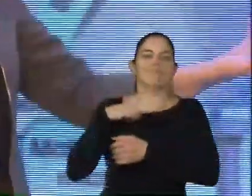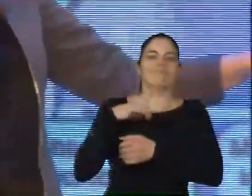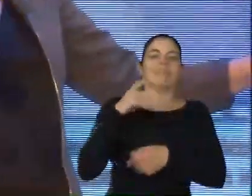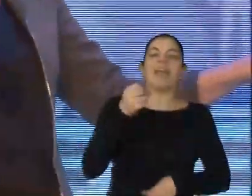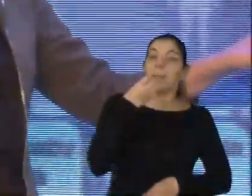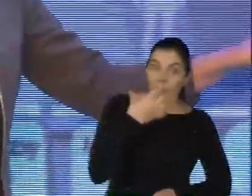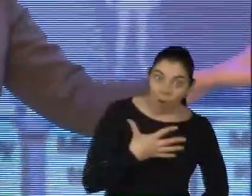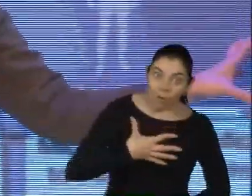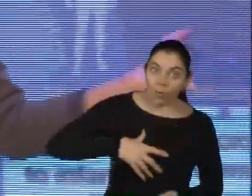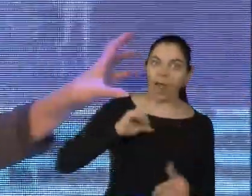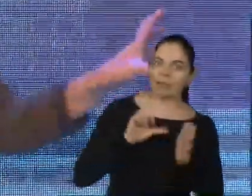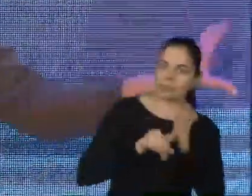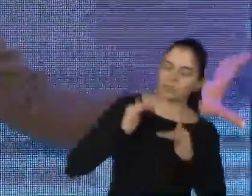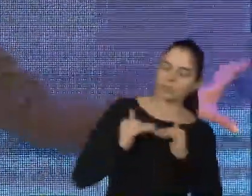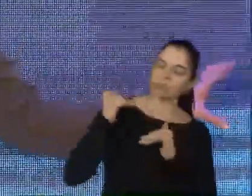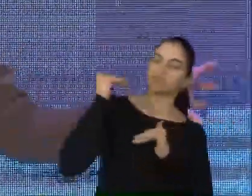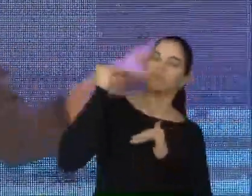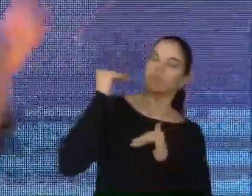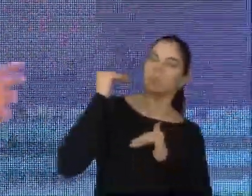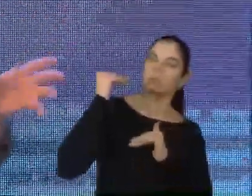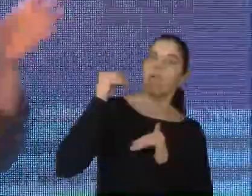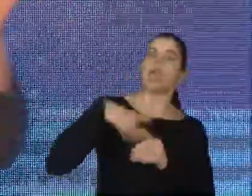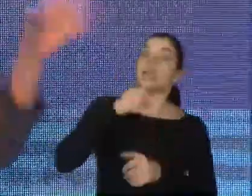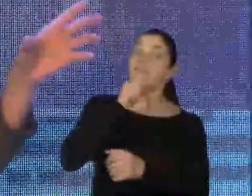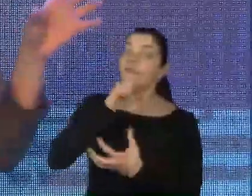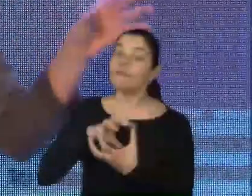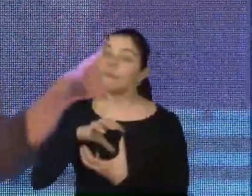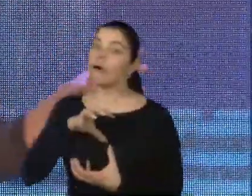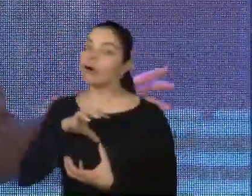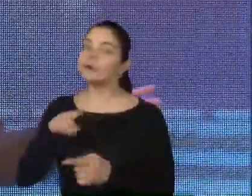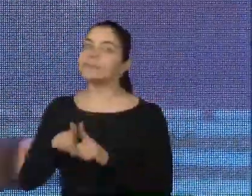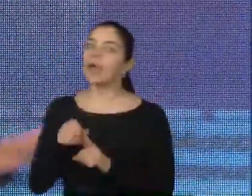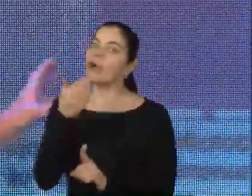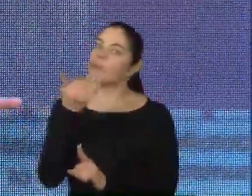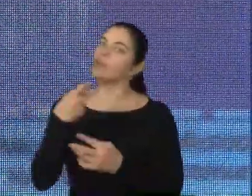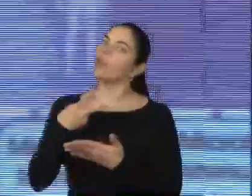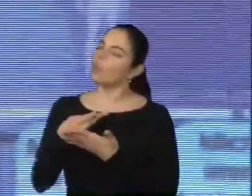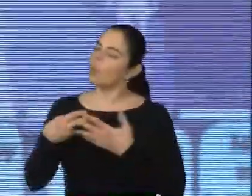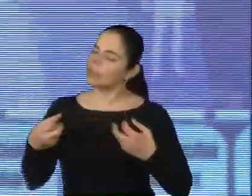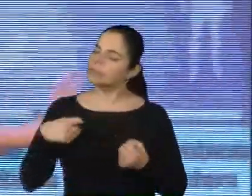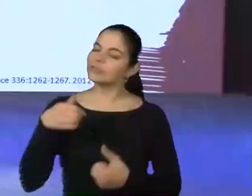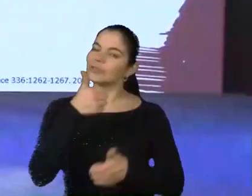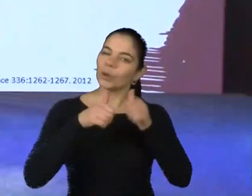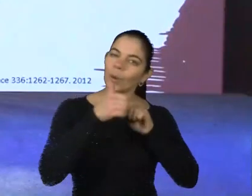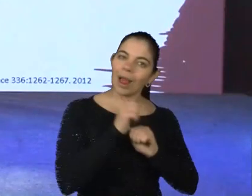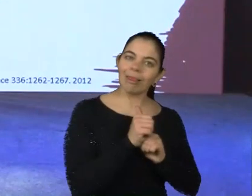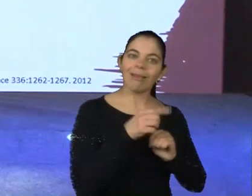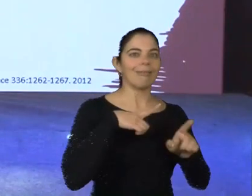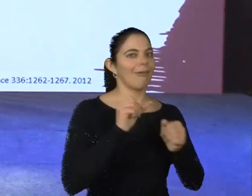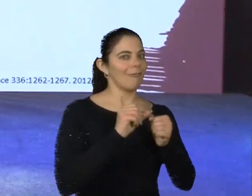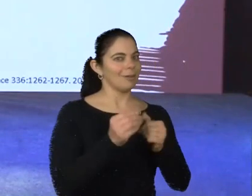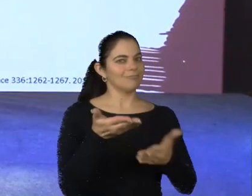a gente chega numa idade adulta, na geriatria, também comendo comida de qualidade. Eu faço esse movimento